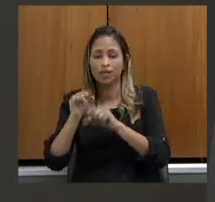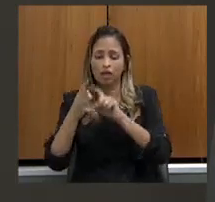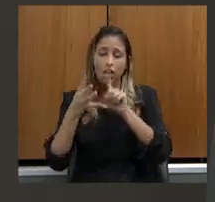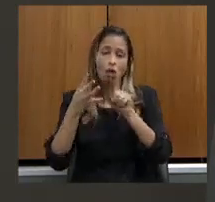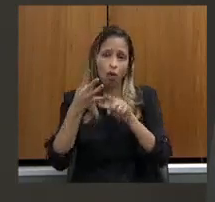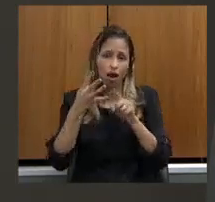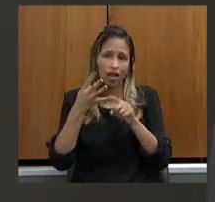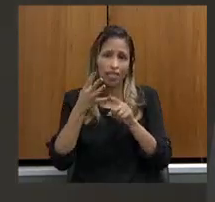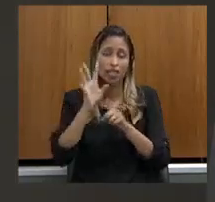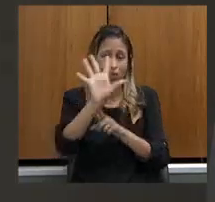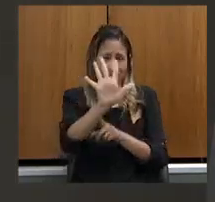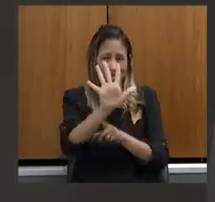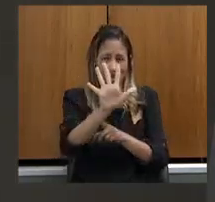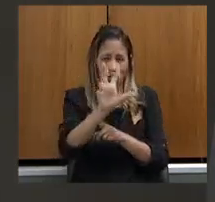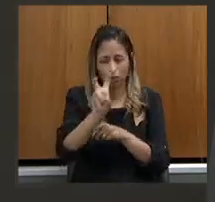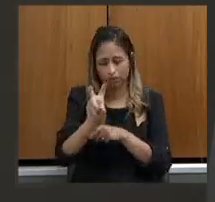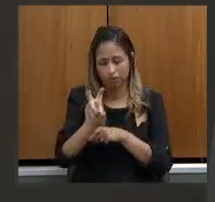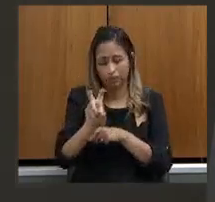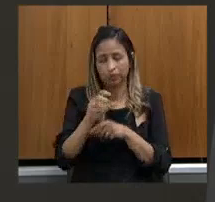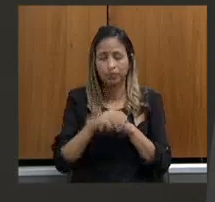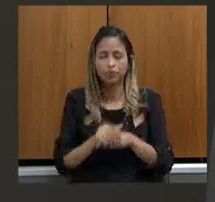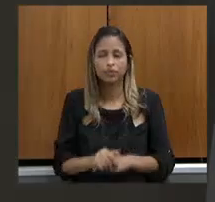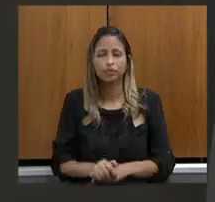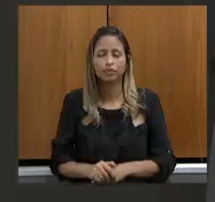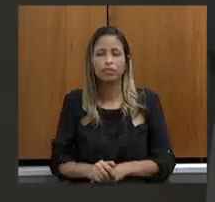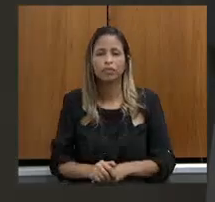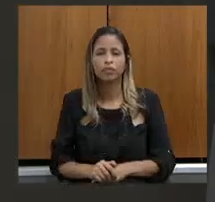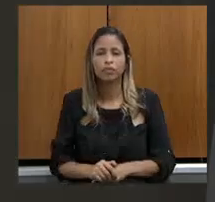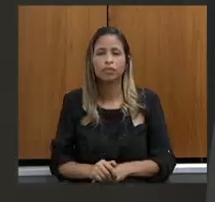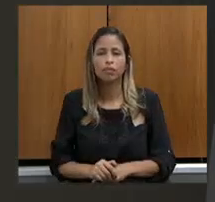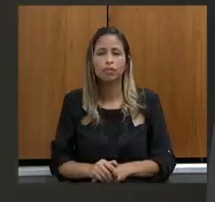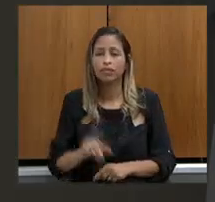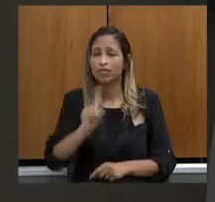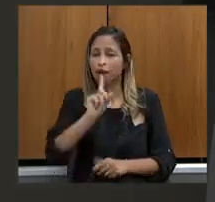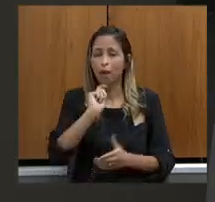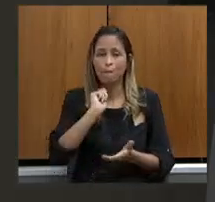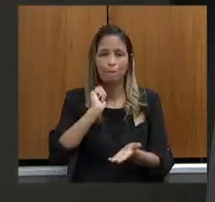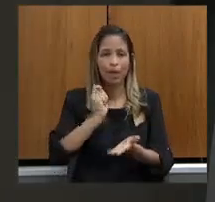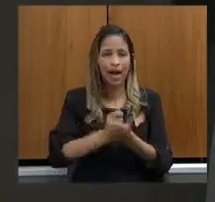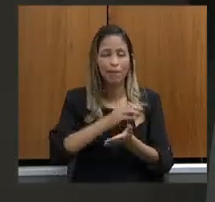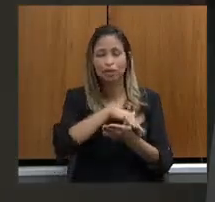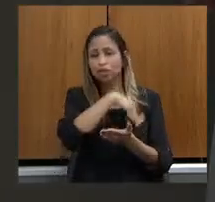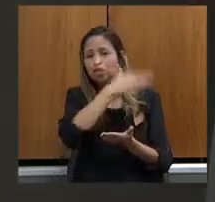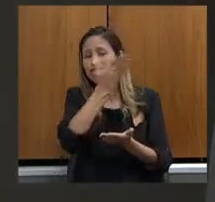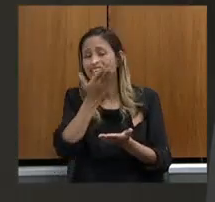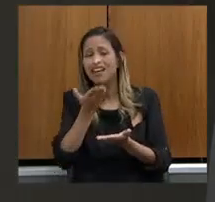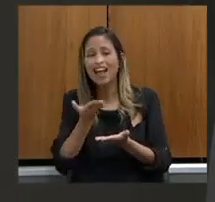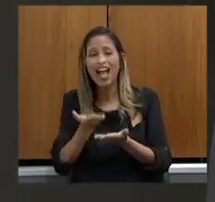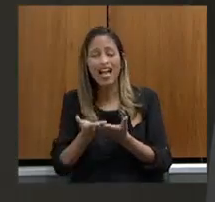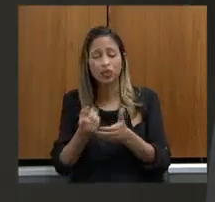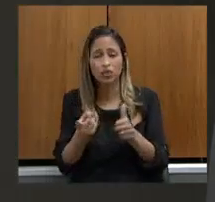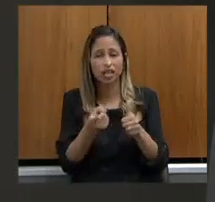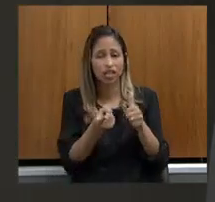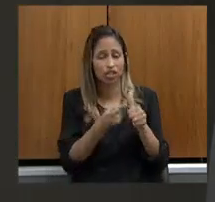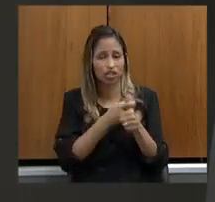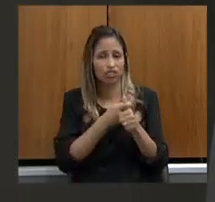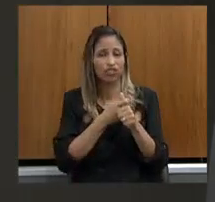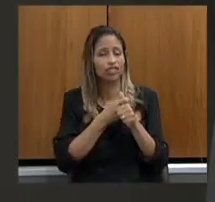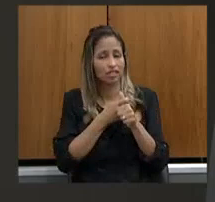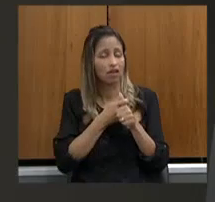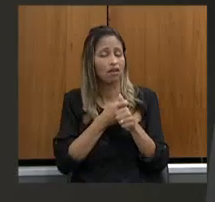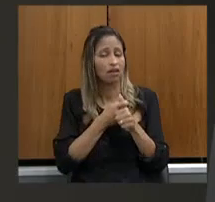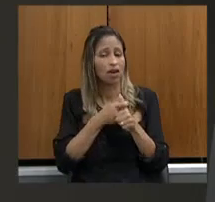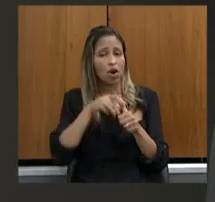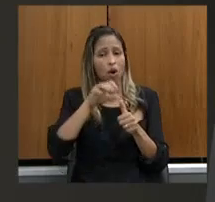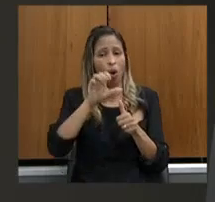tô finalizando que são só cinco tá presidenta não pagamento integral do serviço da dívida viabilizado por